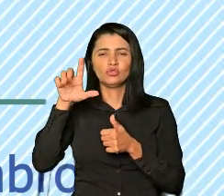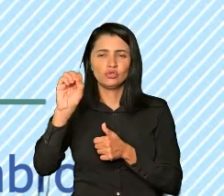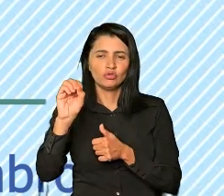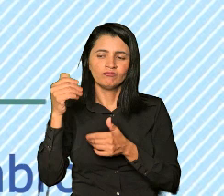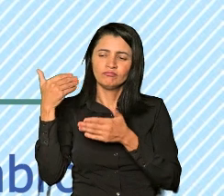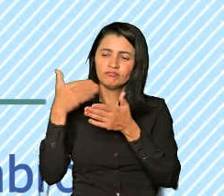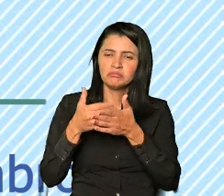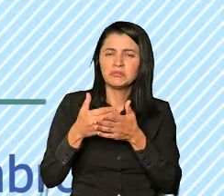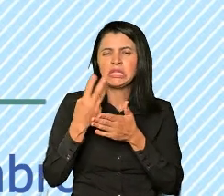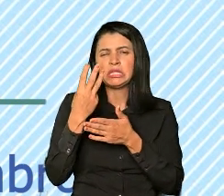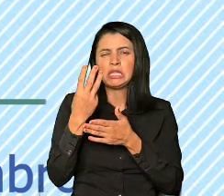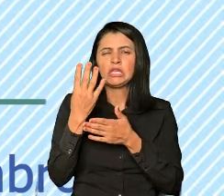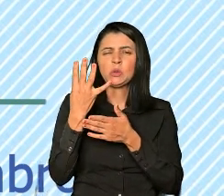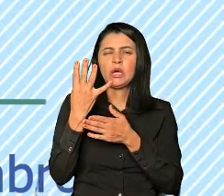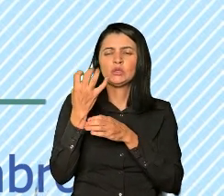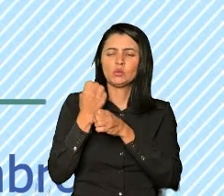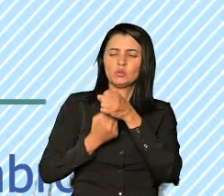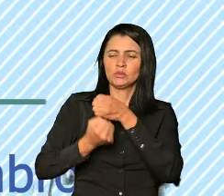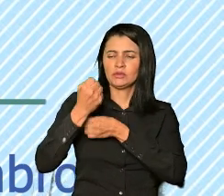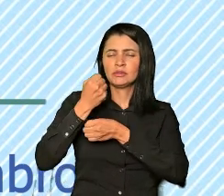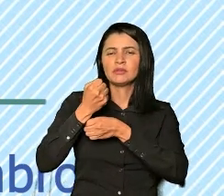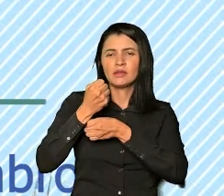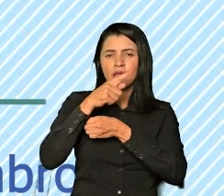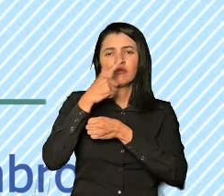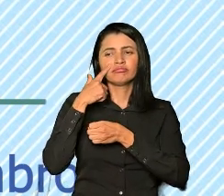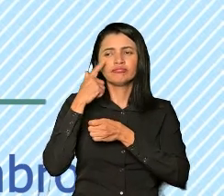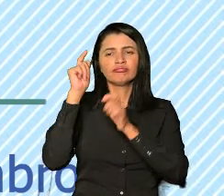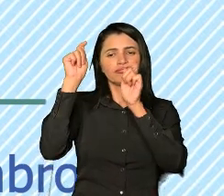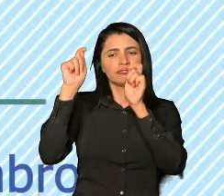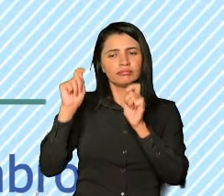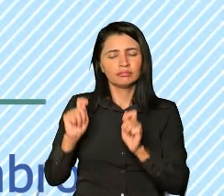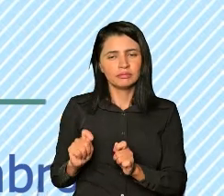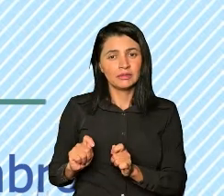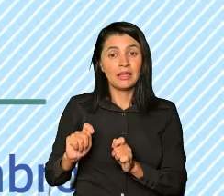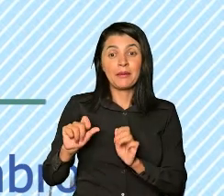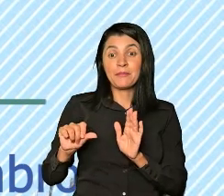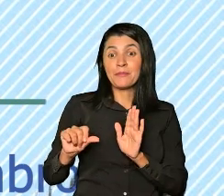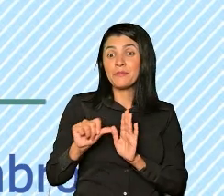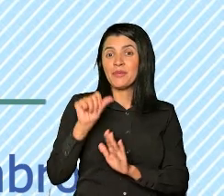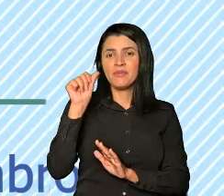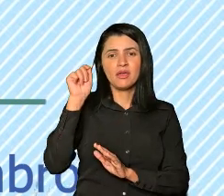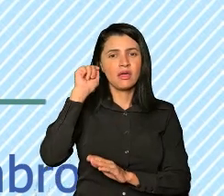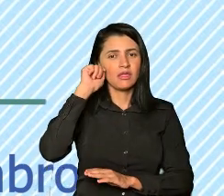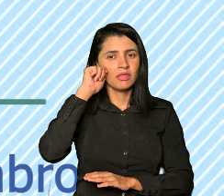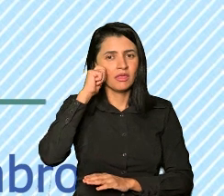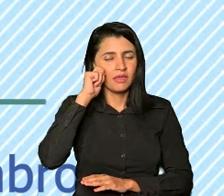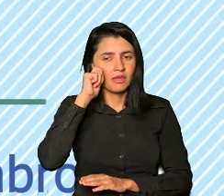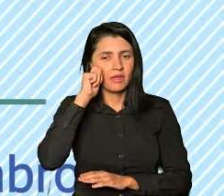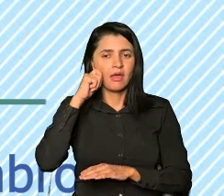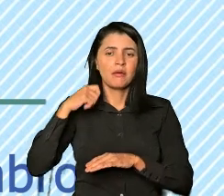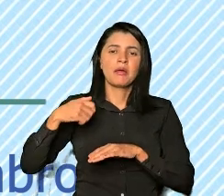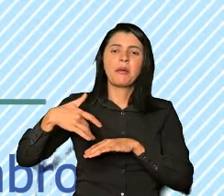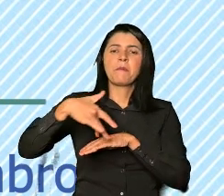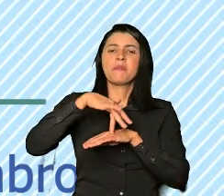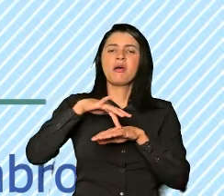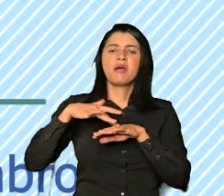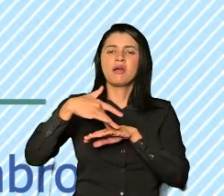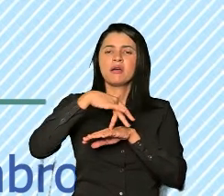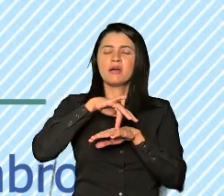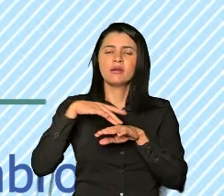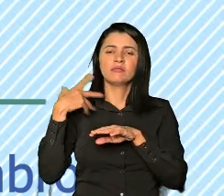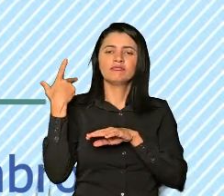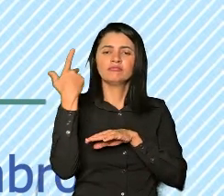talvez 3, 4 anos atrás, colocaram a estátua da primeira negra bailarina a integrar